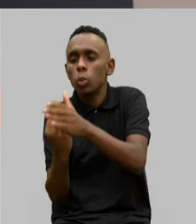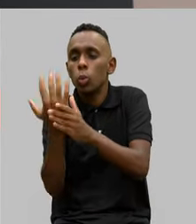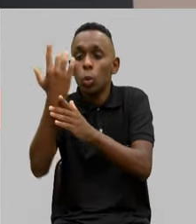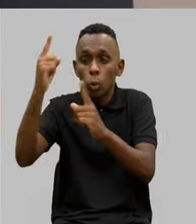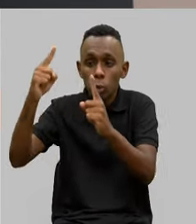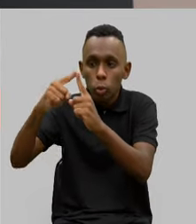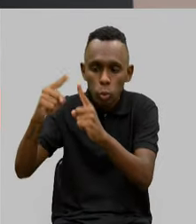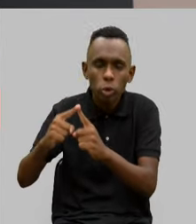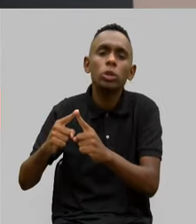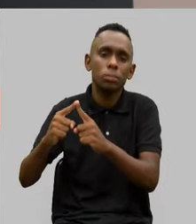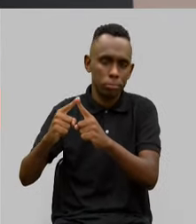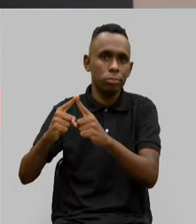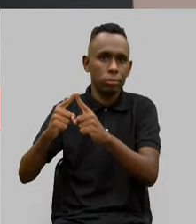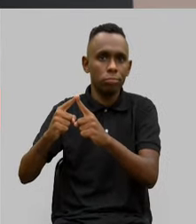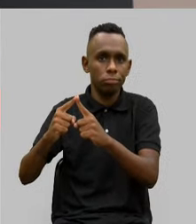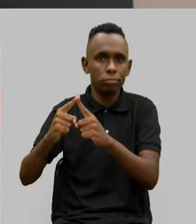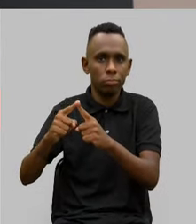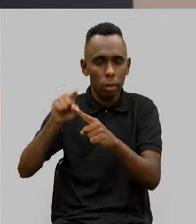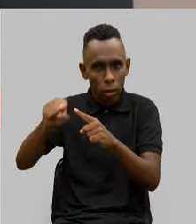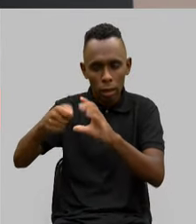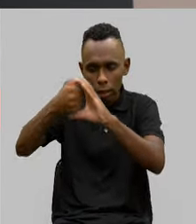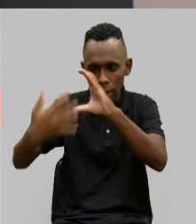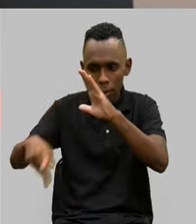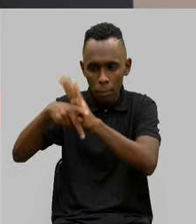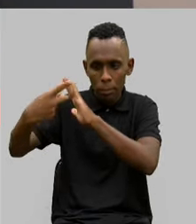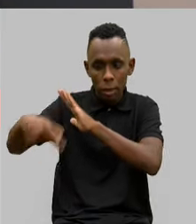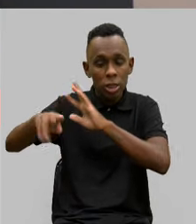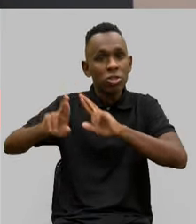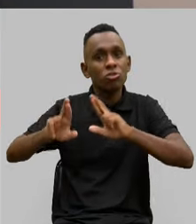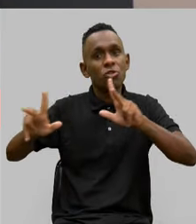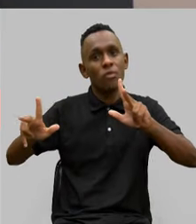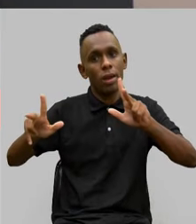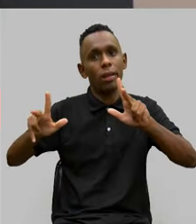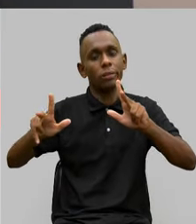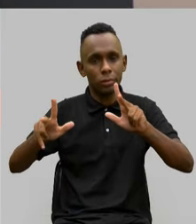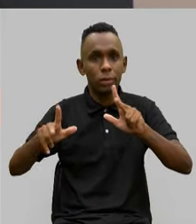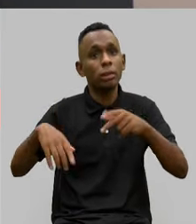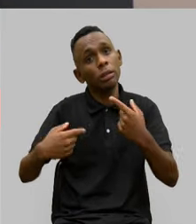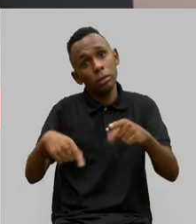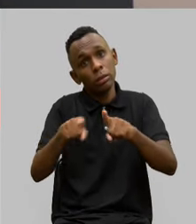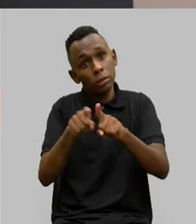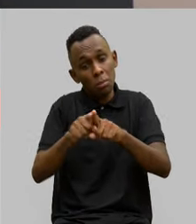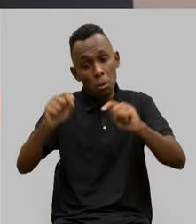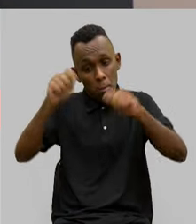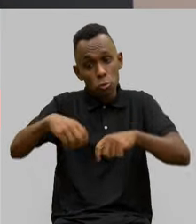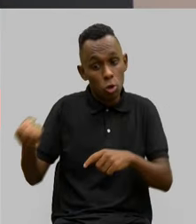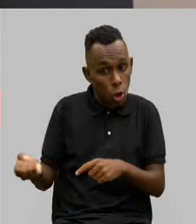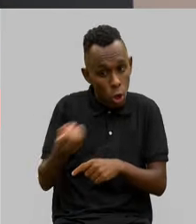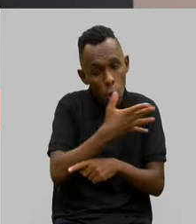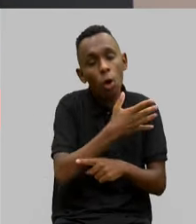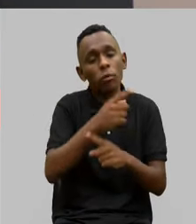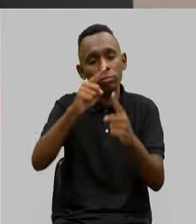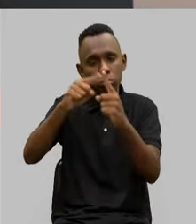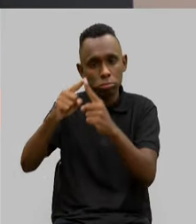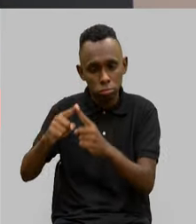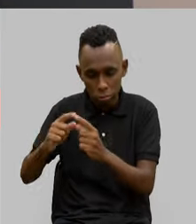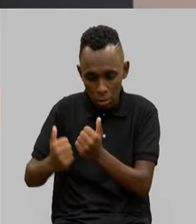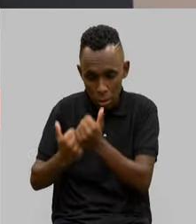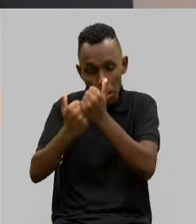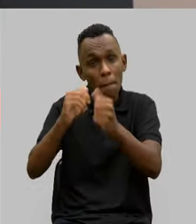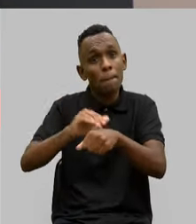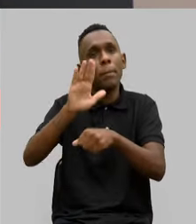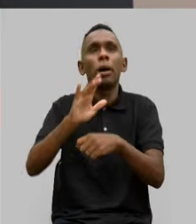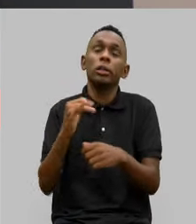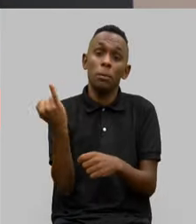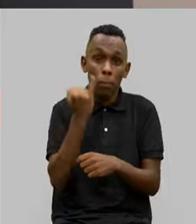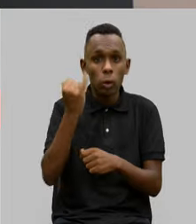outra composição e outra quantidade de produções inclusive com possíveis novos compostos é muito importante que a gente